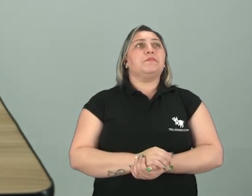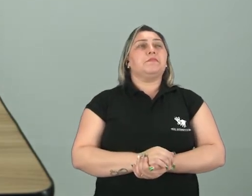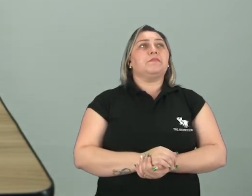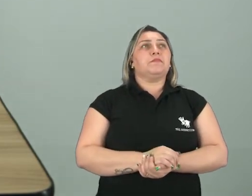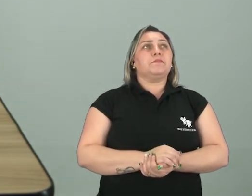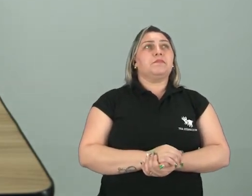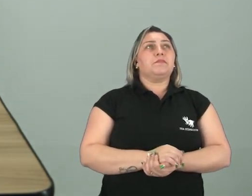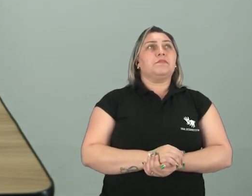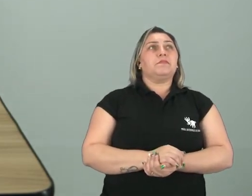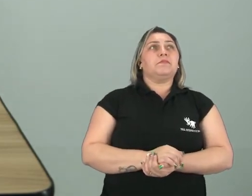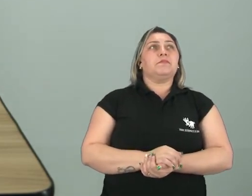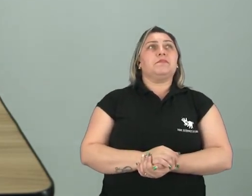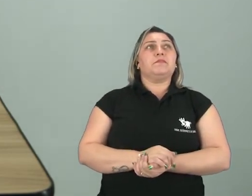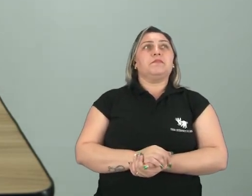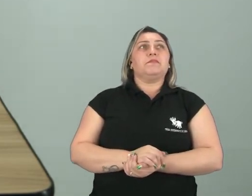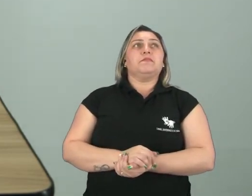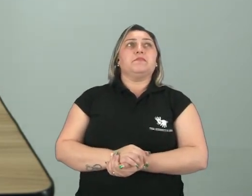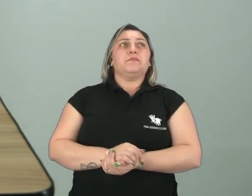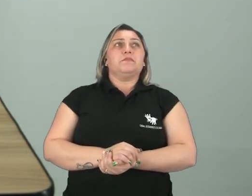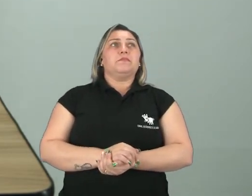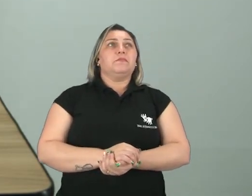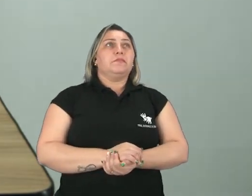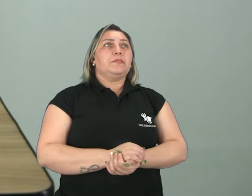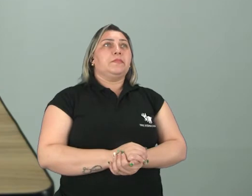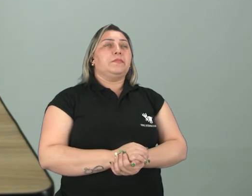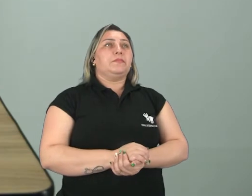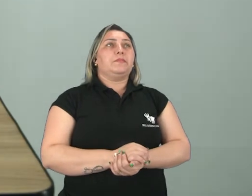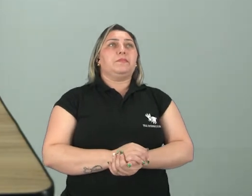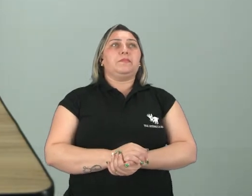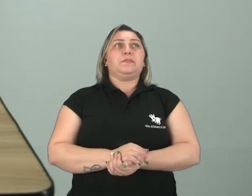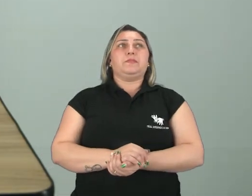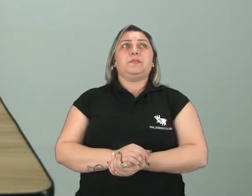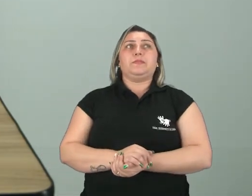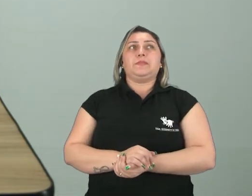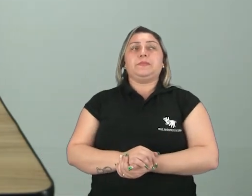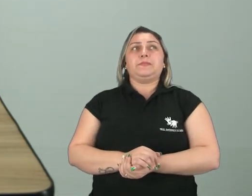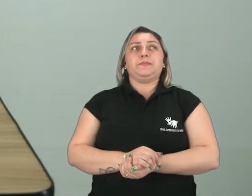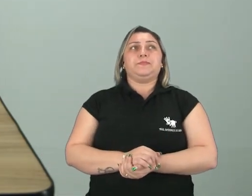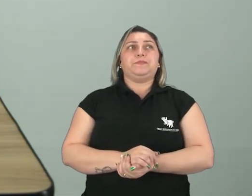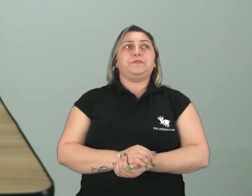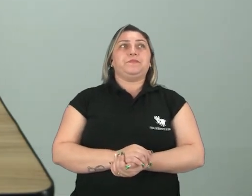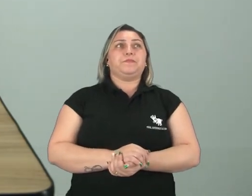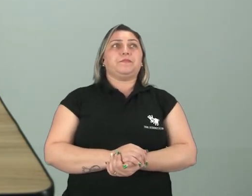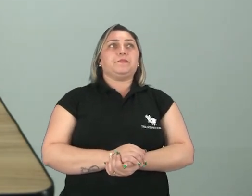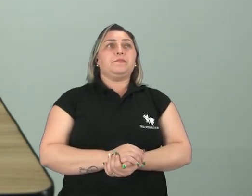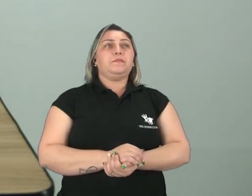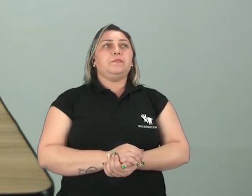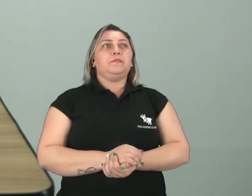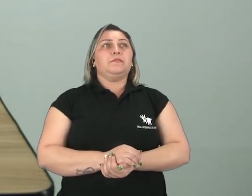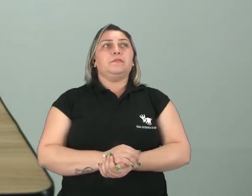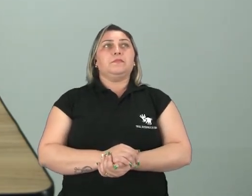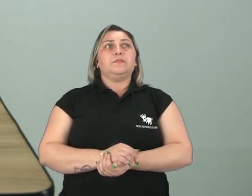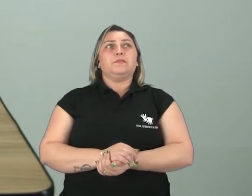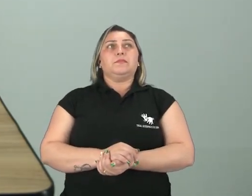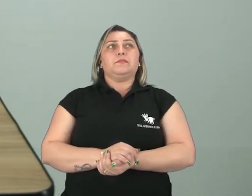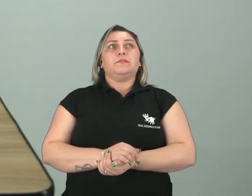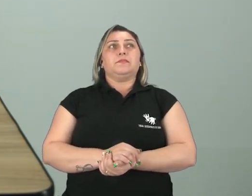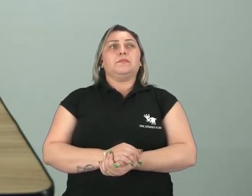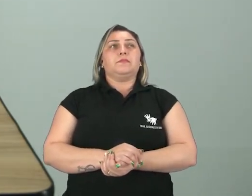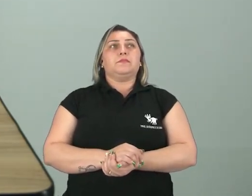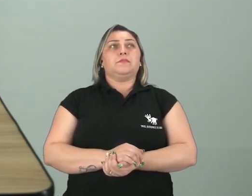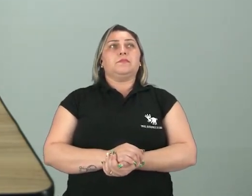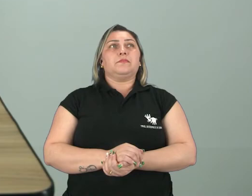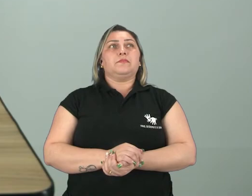limão e também tem uma palavra mamão vou dar um jeito de colar